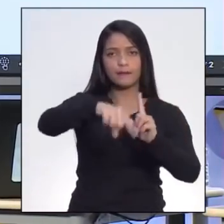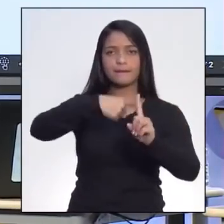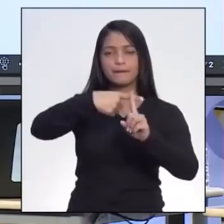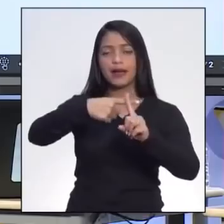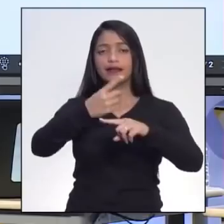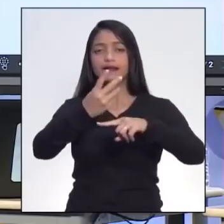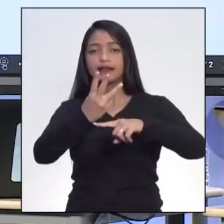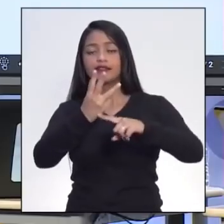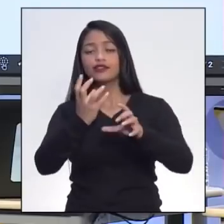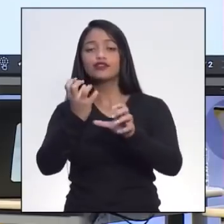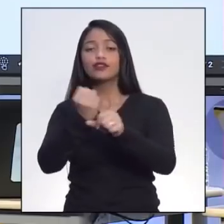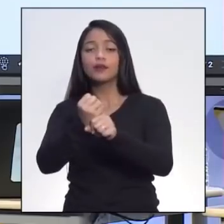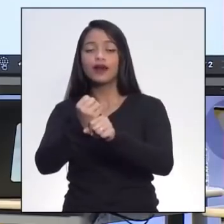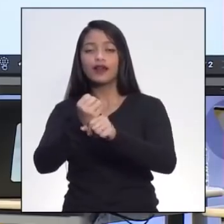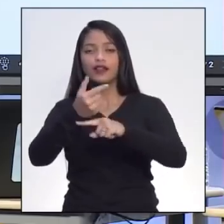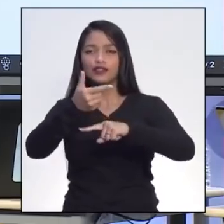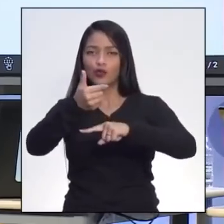3,